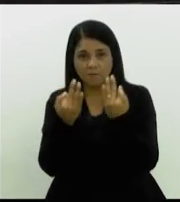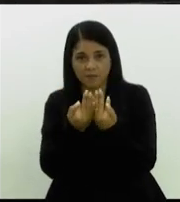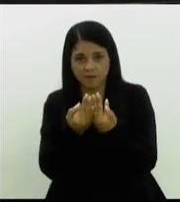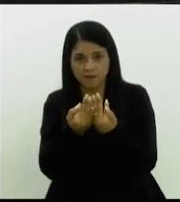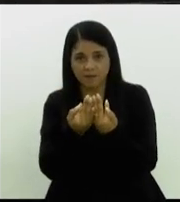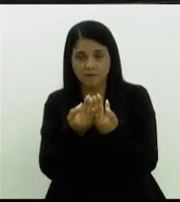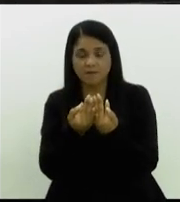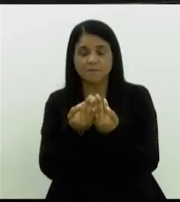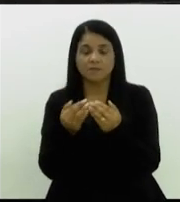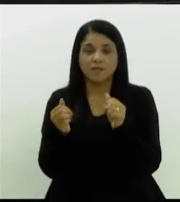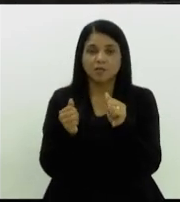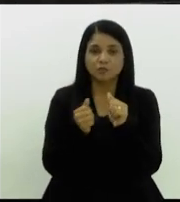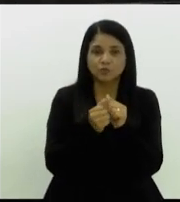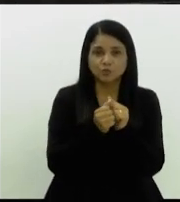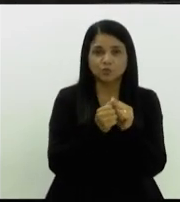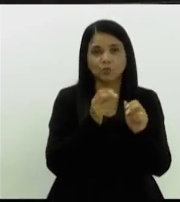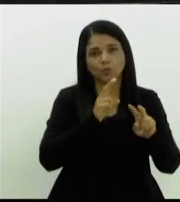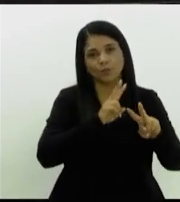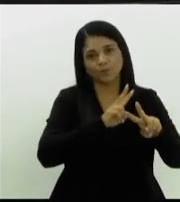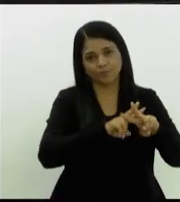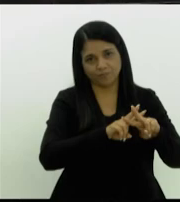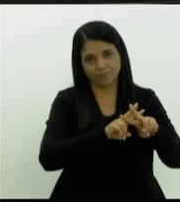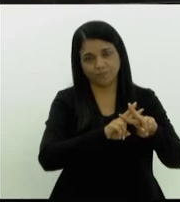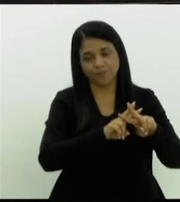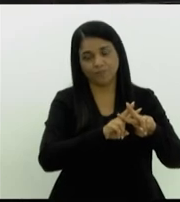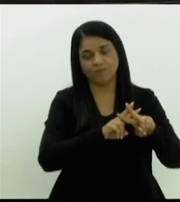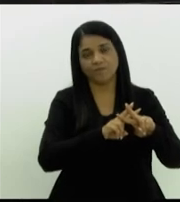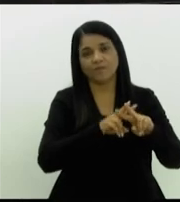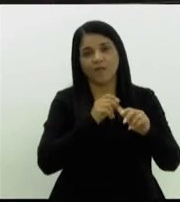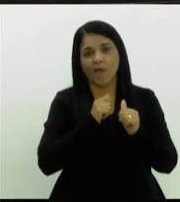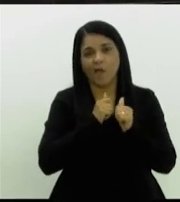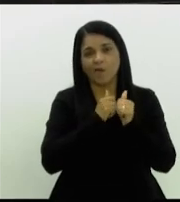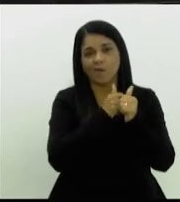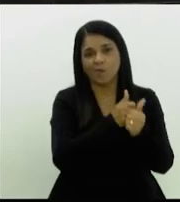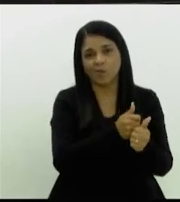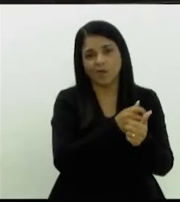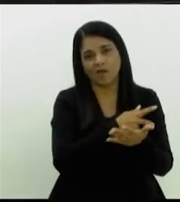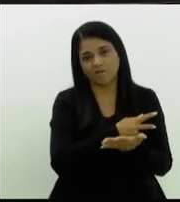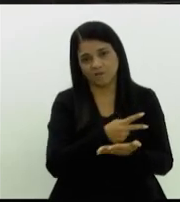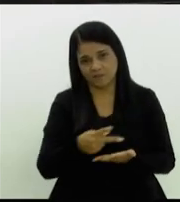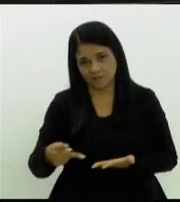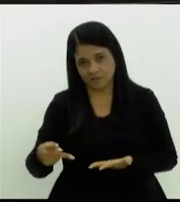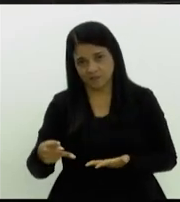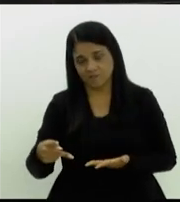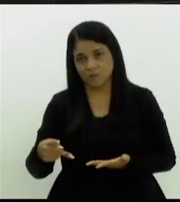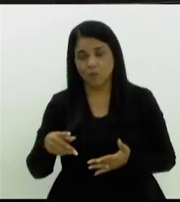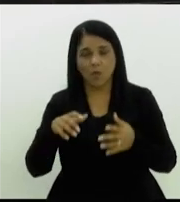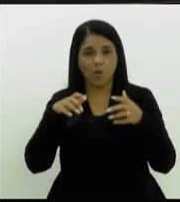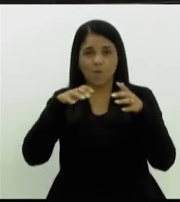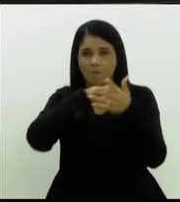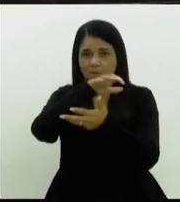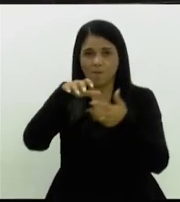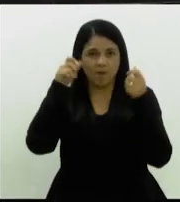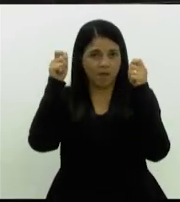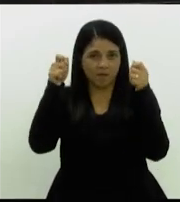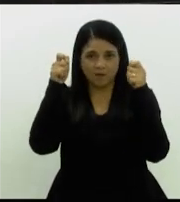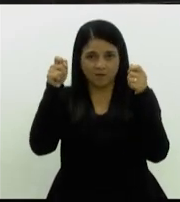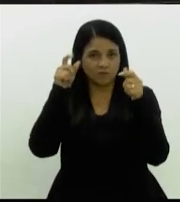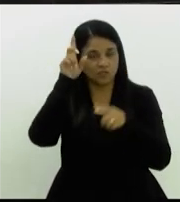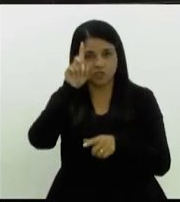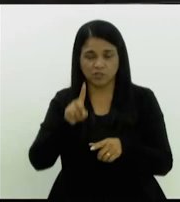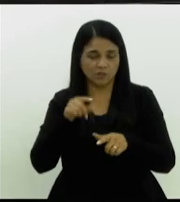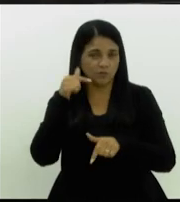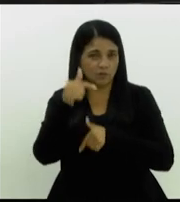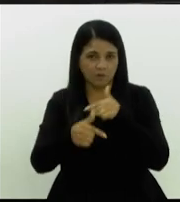dos seus familiares para aqueles que acompanham ali a visita. Não é uma greve sobre direitos trabalhistas, aliás,